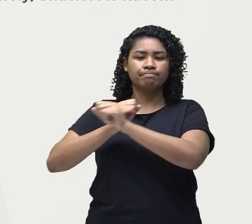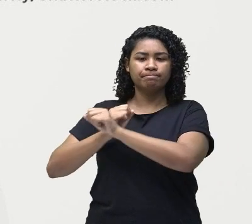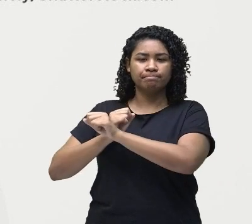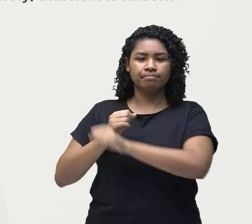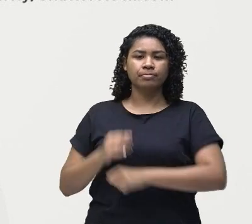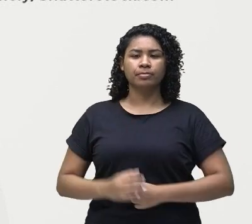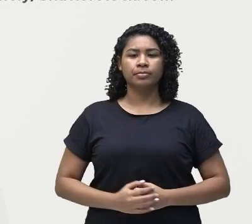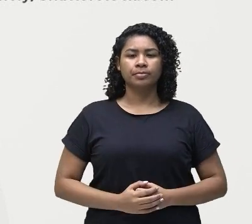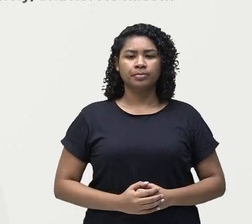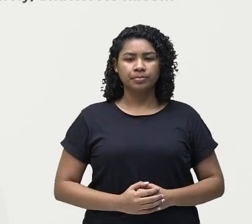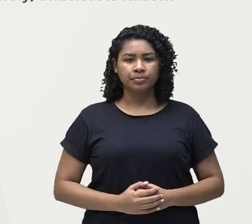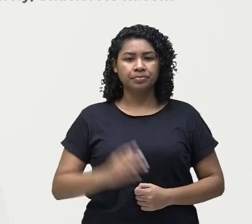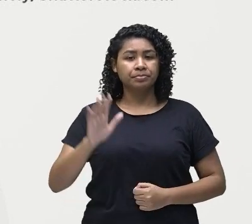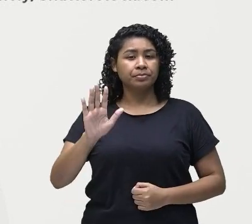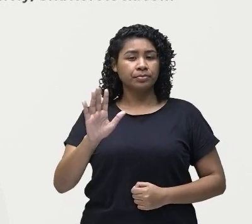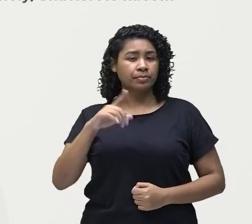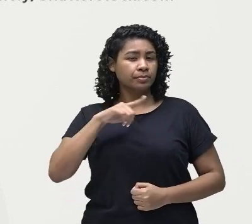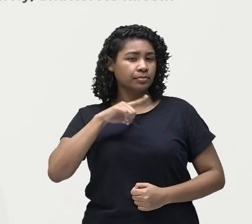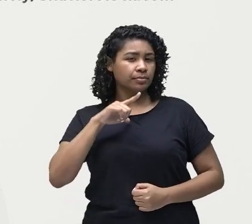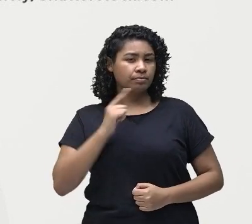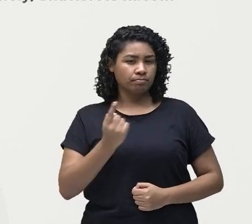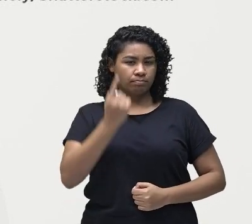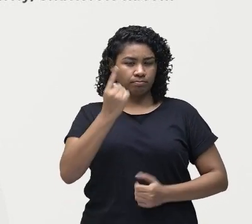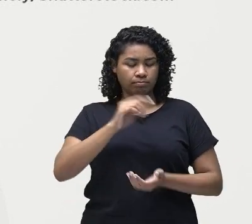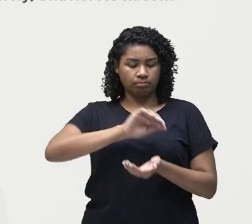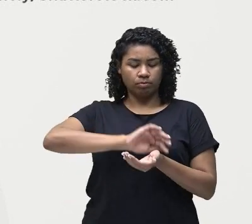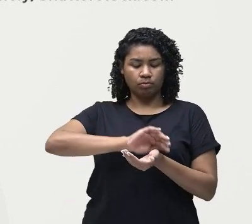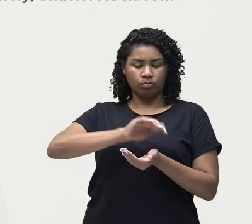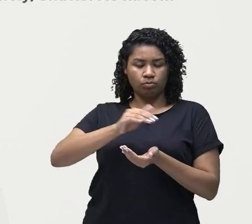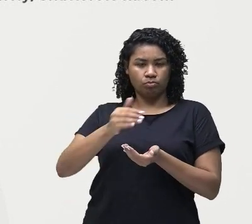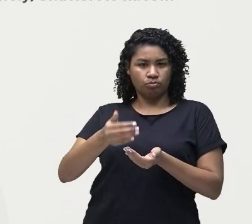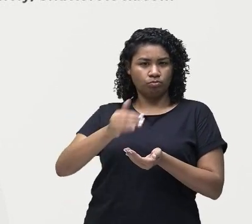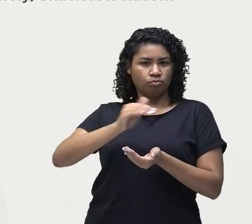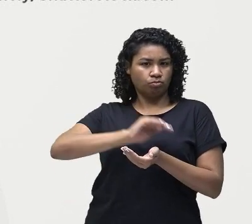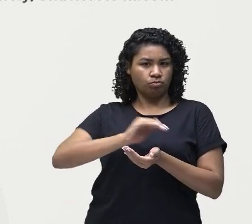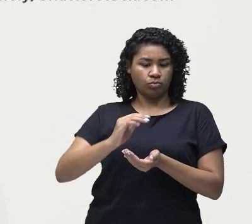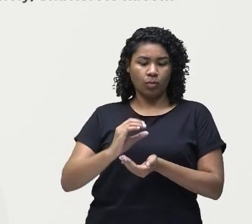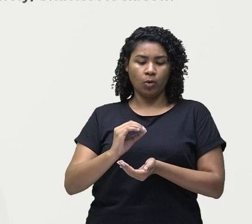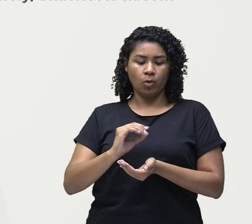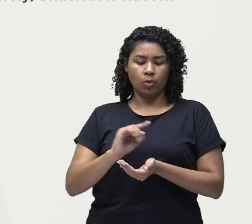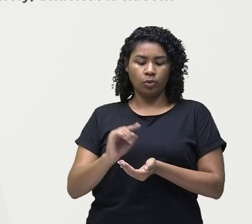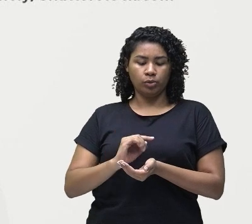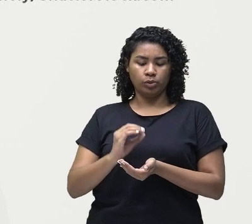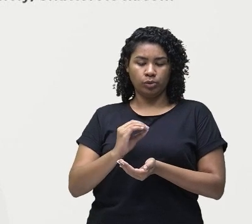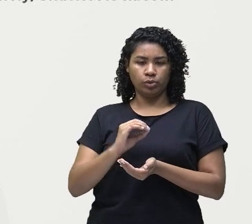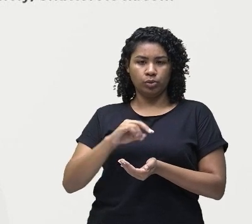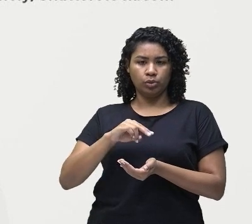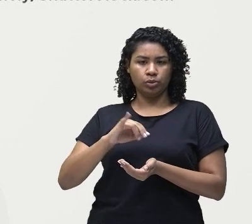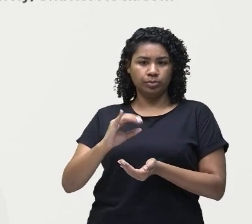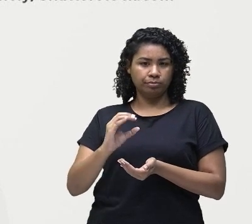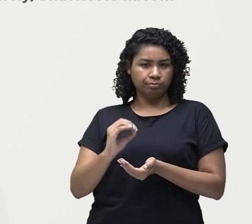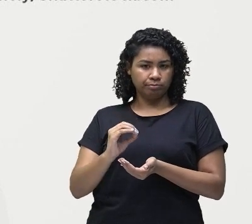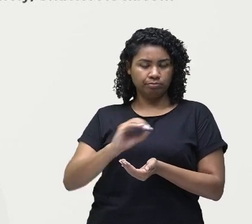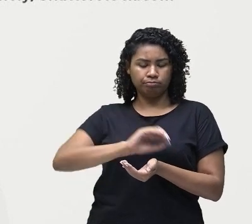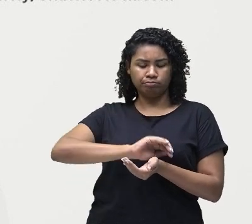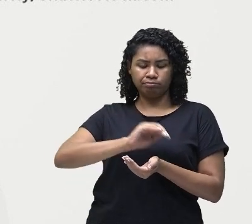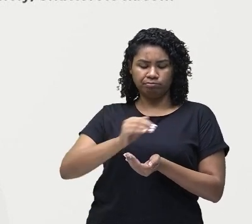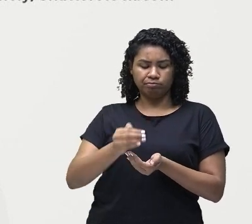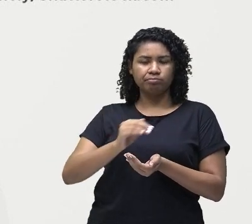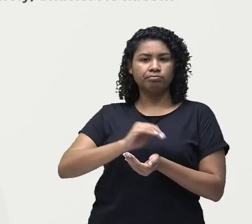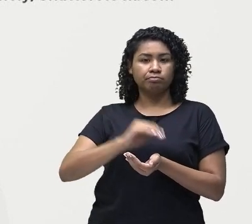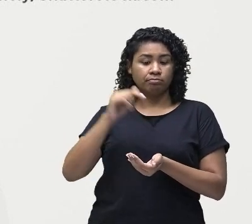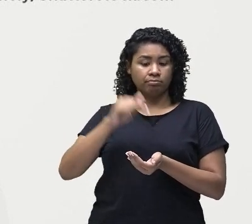E na estratosfera nós temos uma camada de ozônio, né, do gás ozônio. E ele funciona como